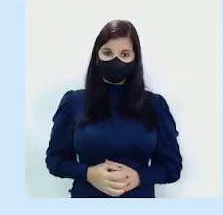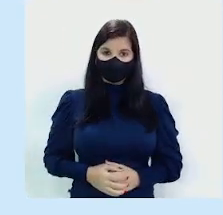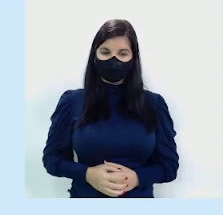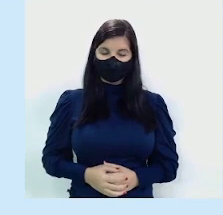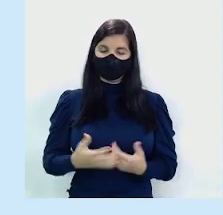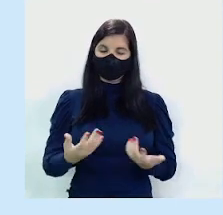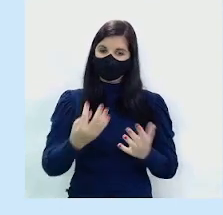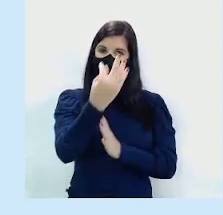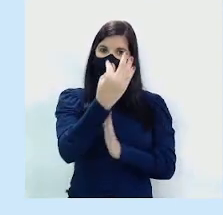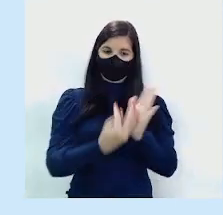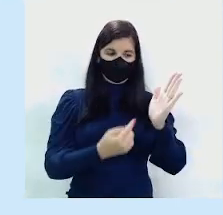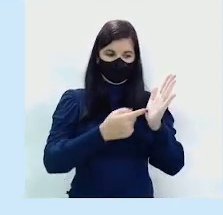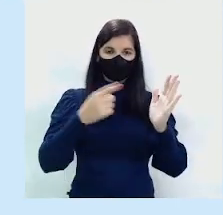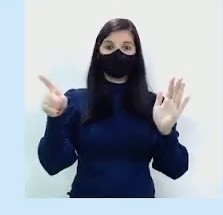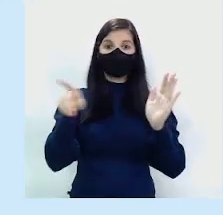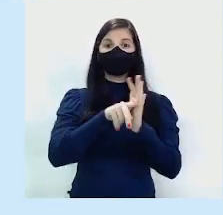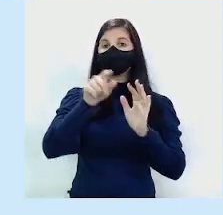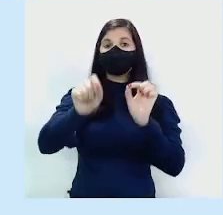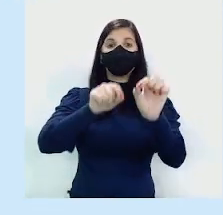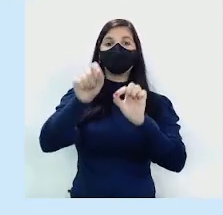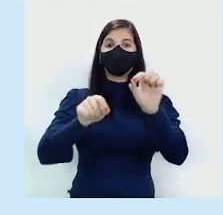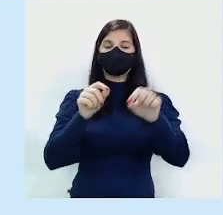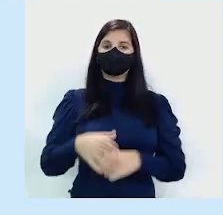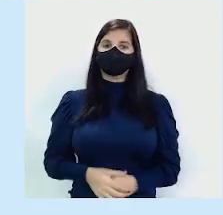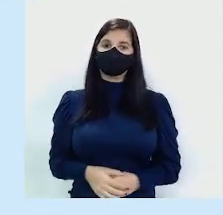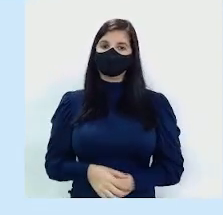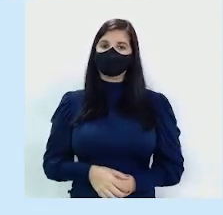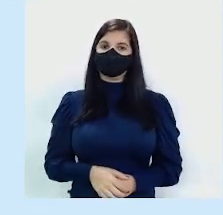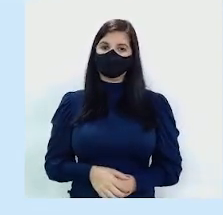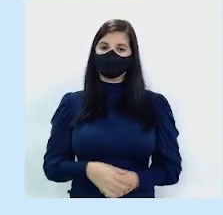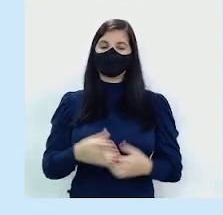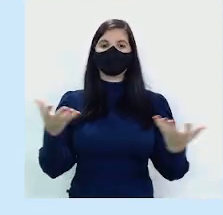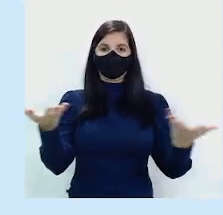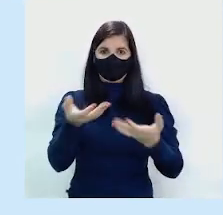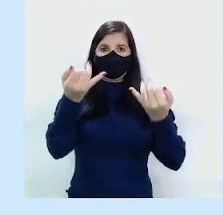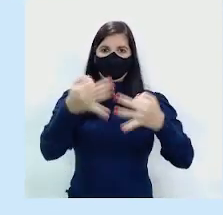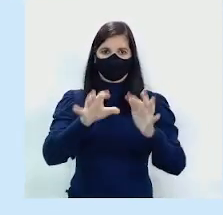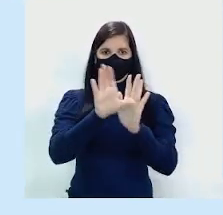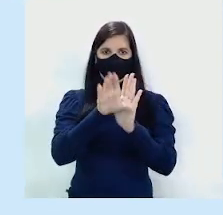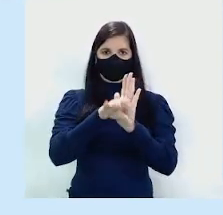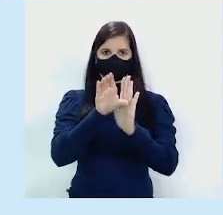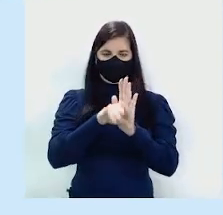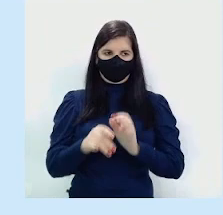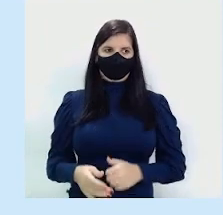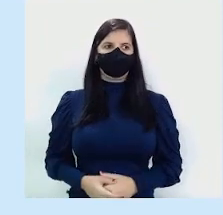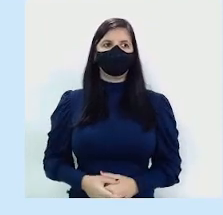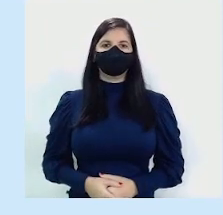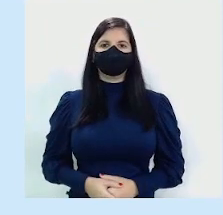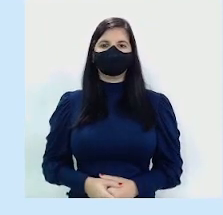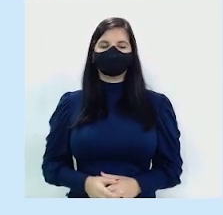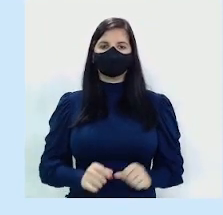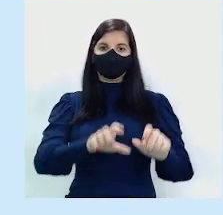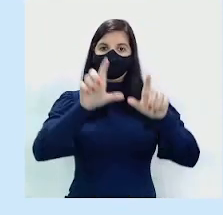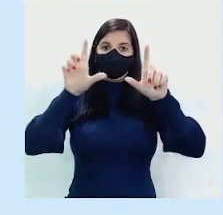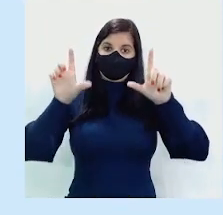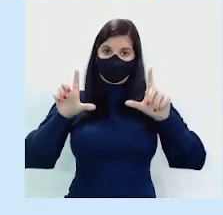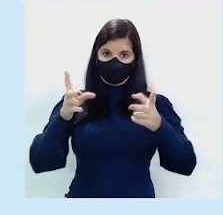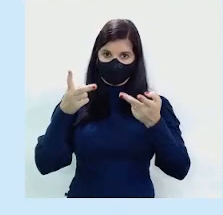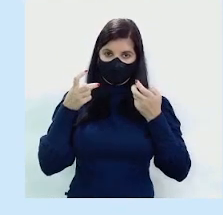texto desse gênero? Então, vamos ver agora aqui a definição. Na tela, olha